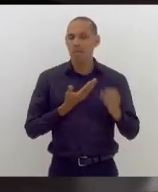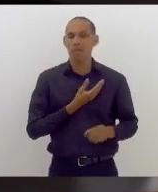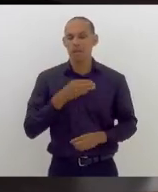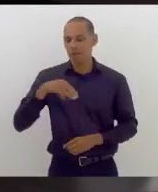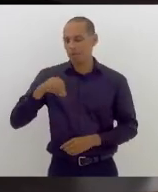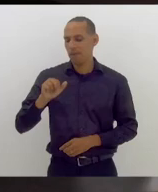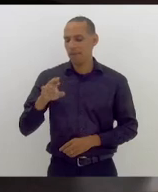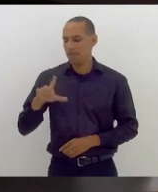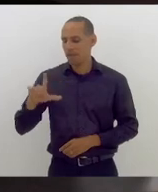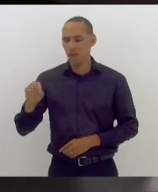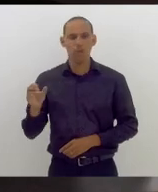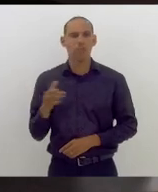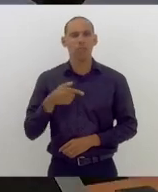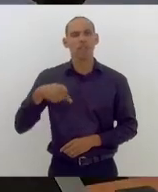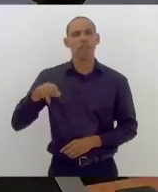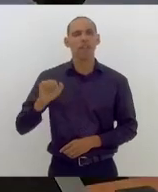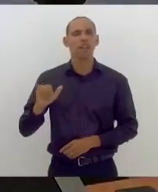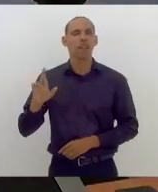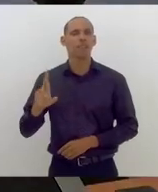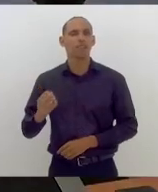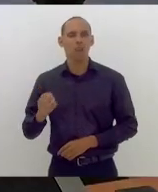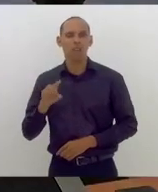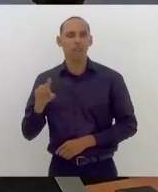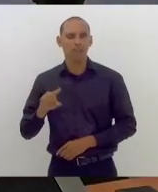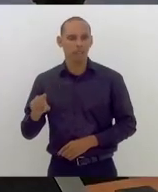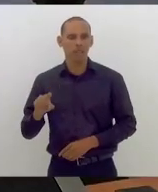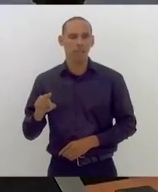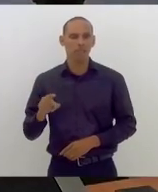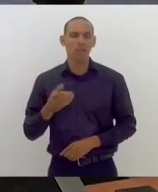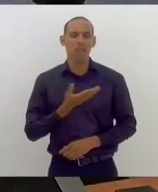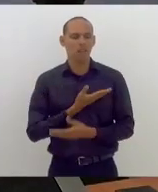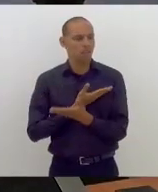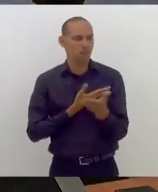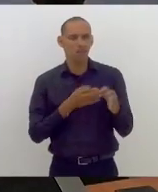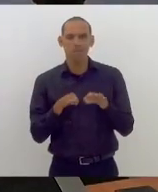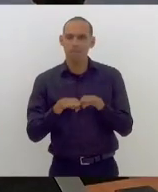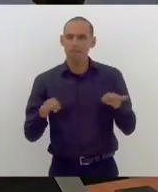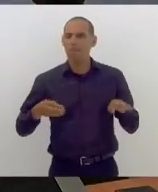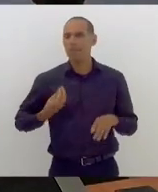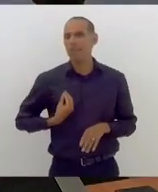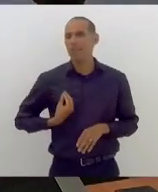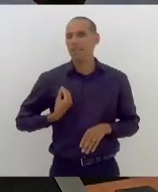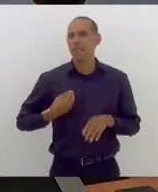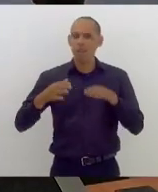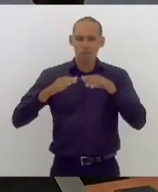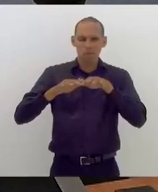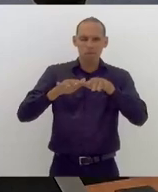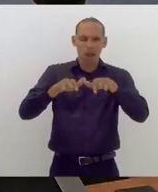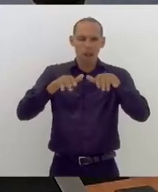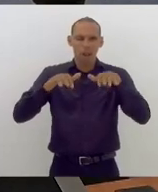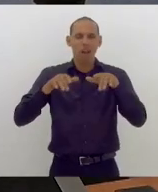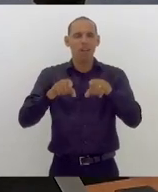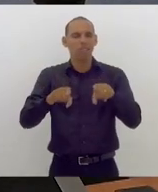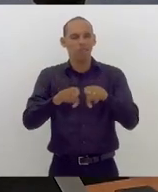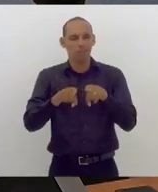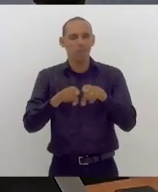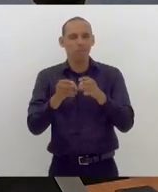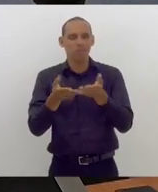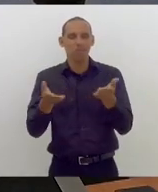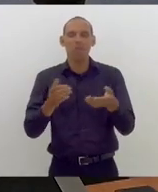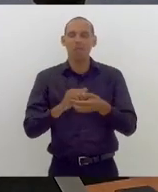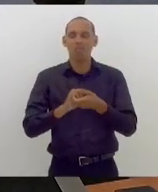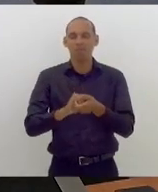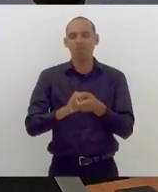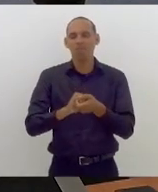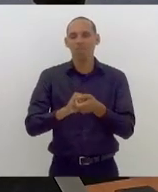eu quero cumprimentar a todos que estão na mesa e a todos que estão presentes nessa tão importante homenagem. E para